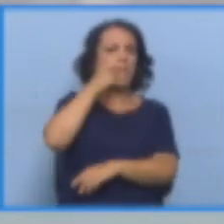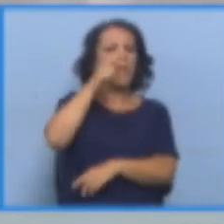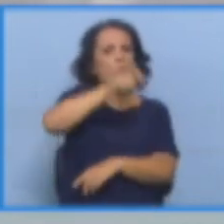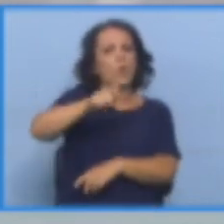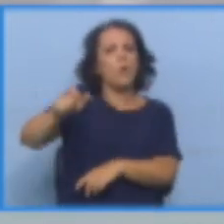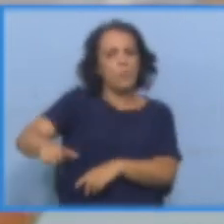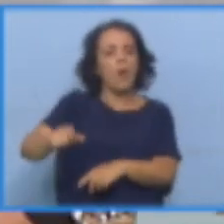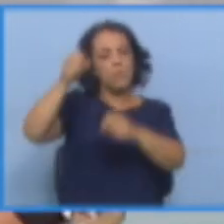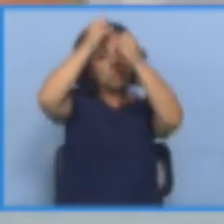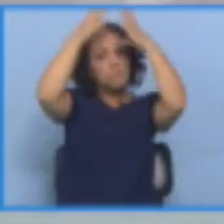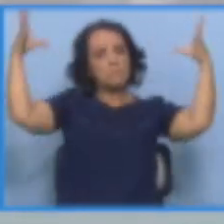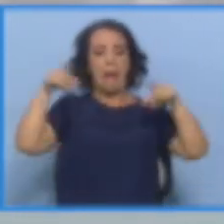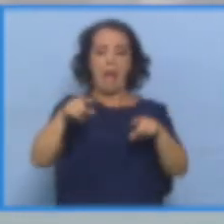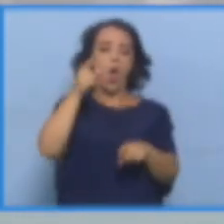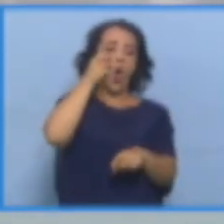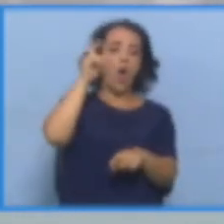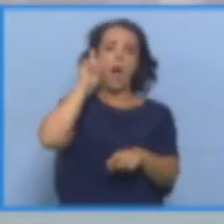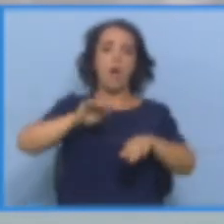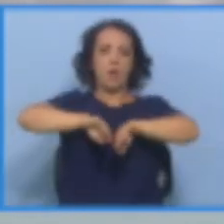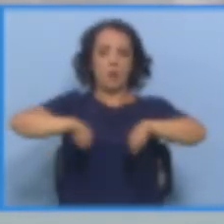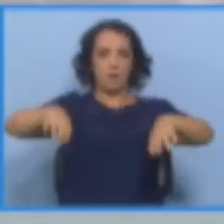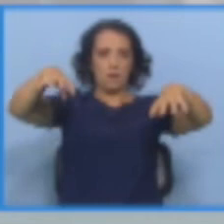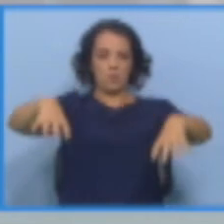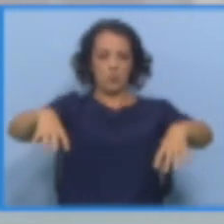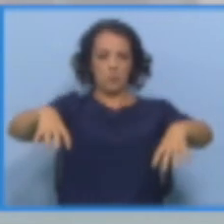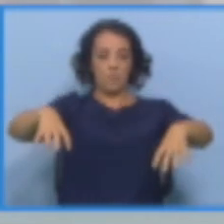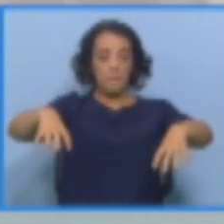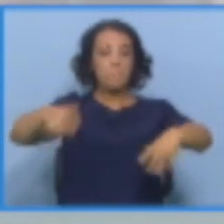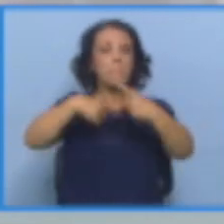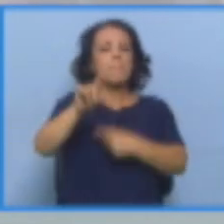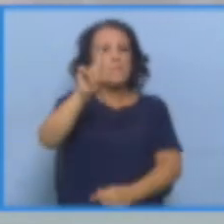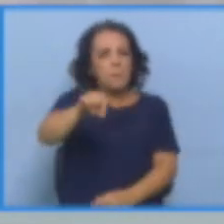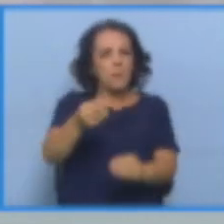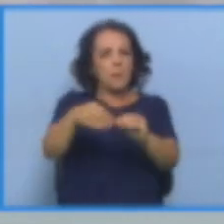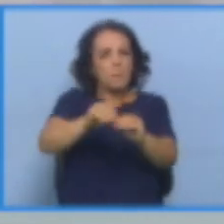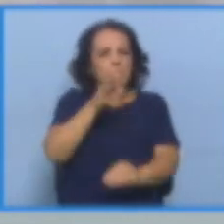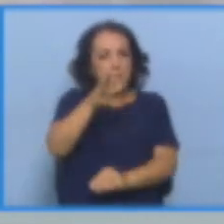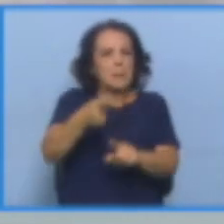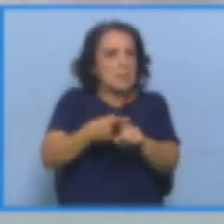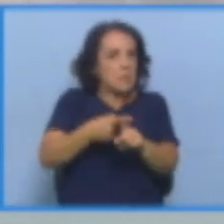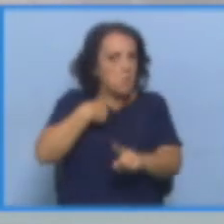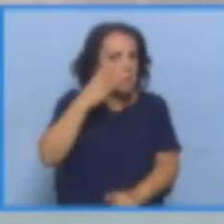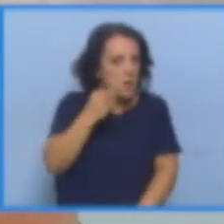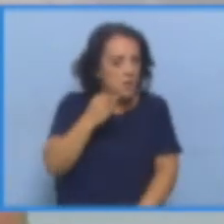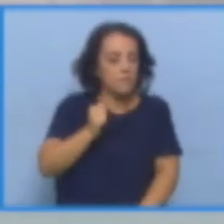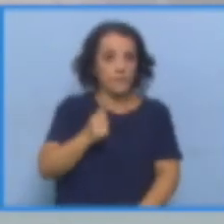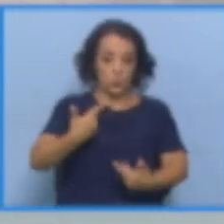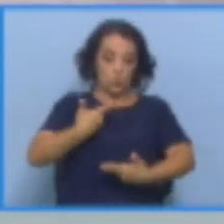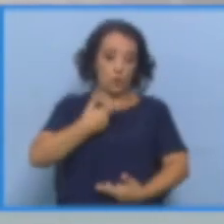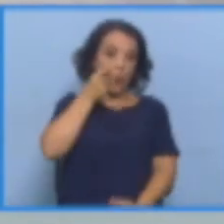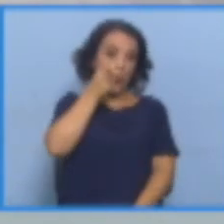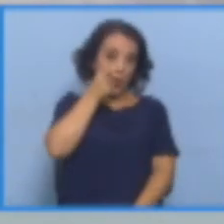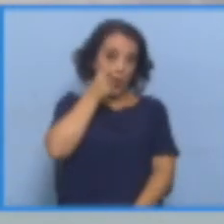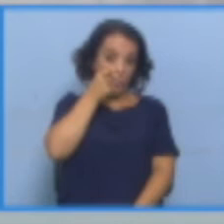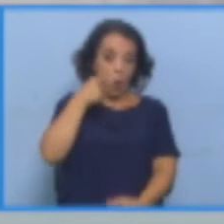concretiza-se nesta dimensão masculino e feminino. E o que quer dizer ainda uma coisa mais interessante, penso eu, é que eu, enquanto homem